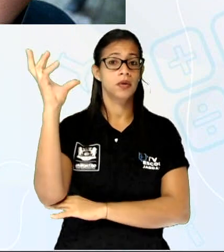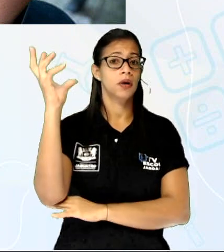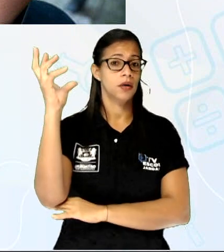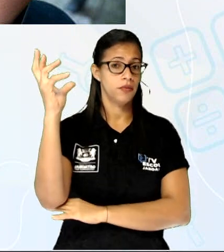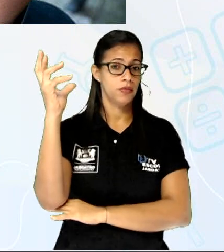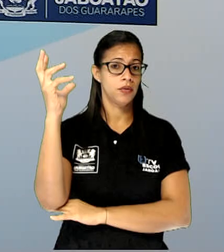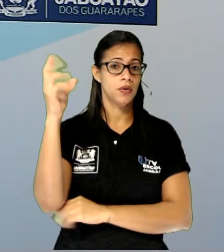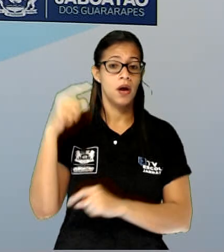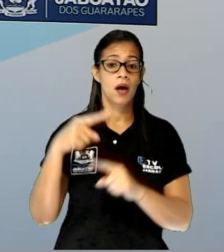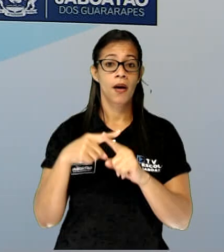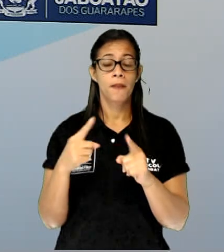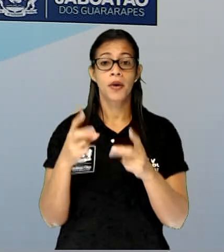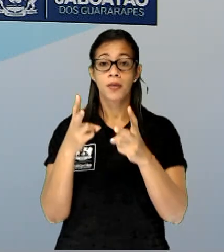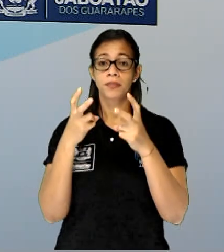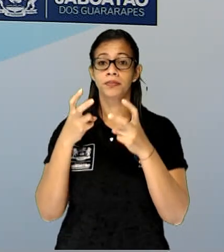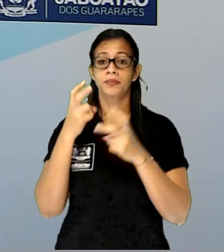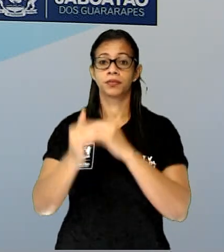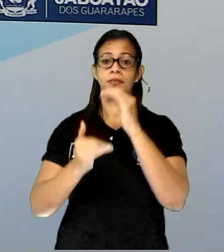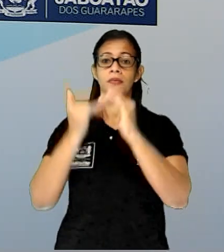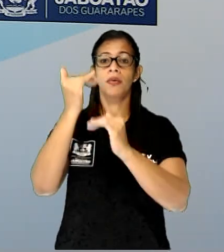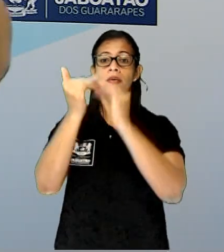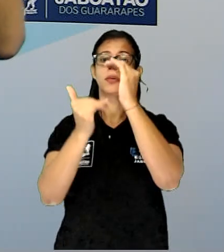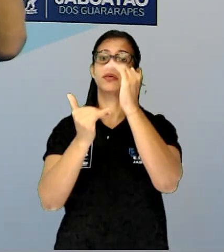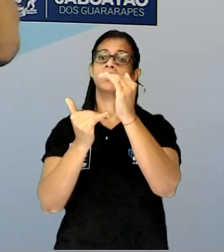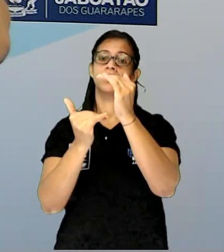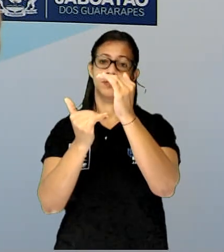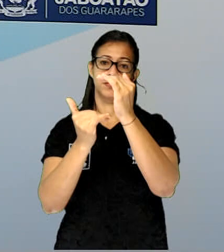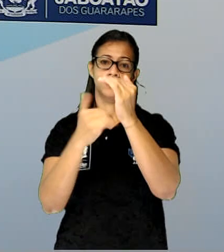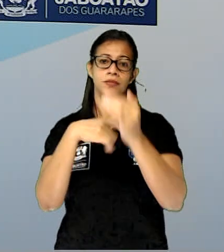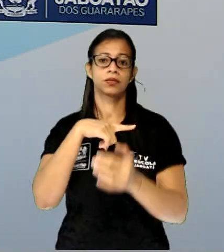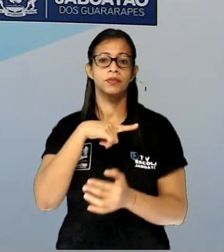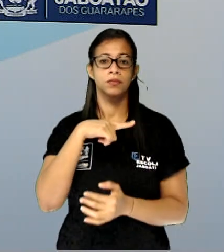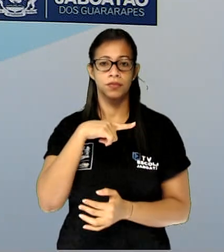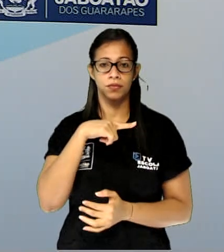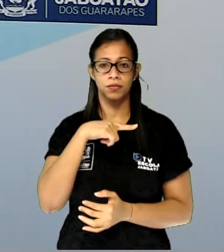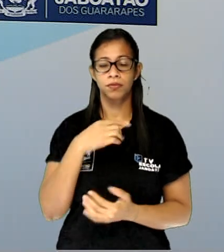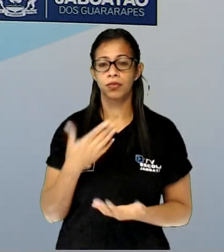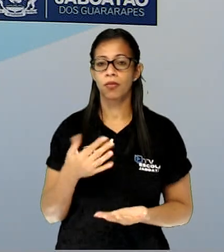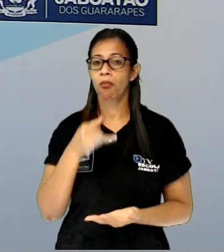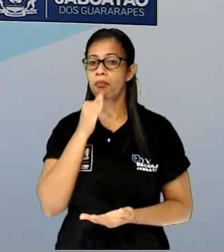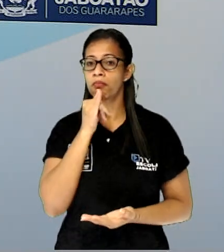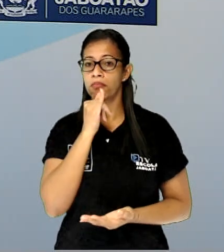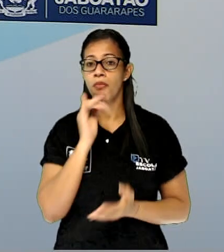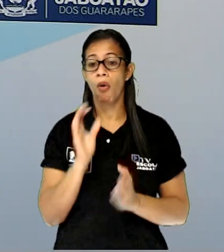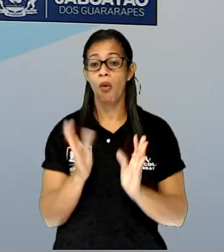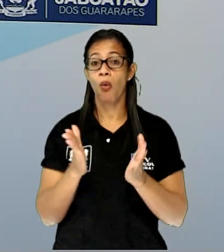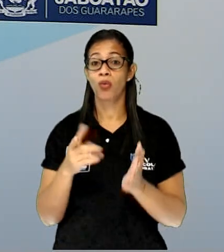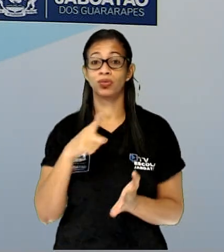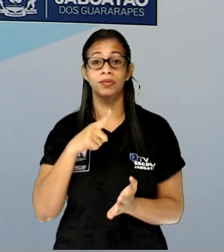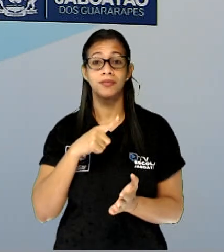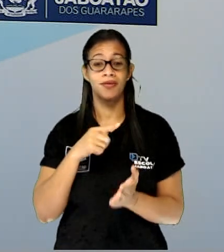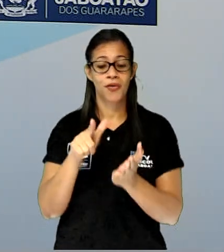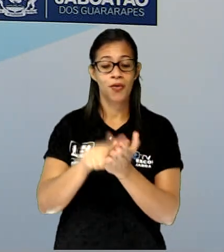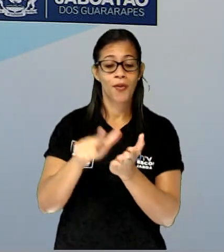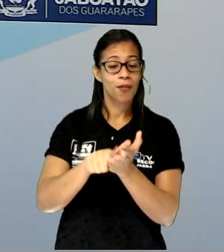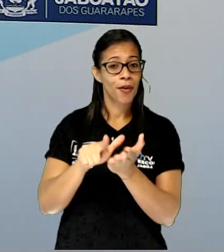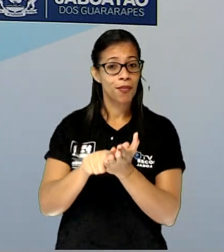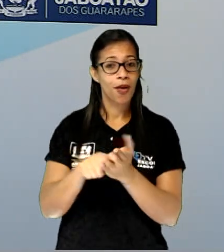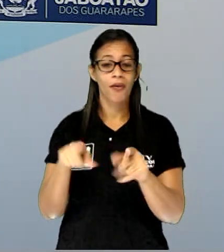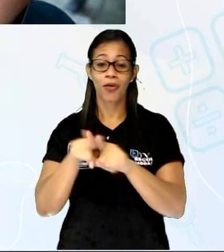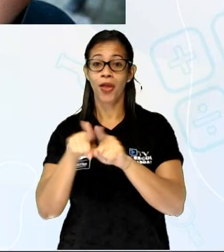a evolução. E a gente tem agora o papel e o tablet. Aí tem